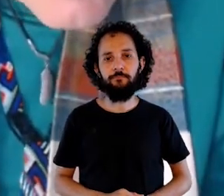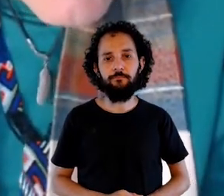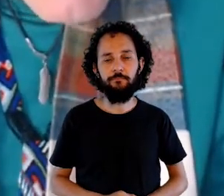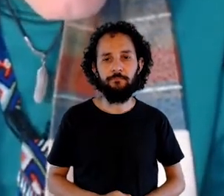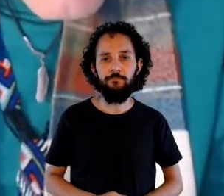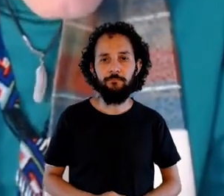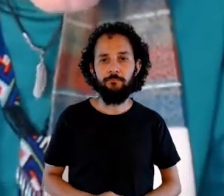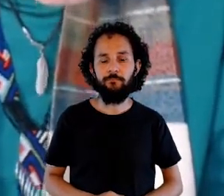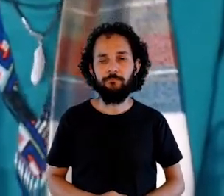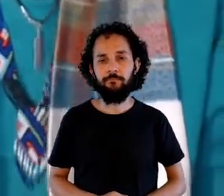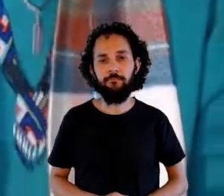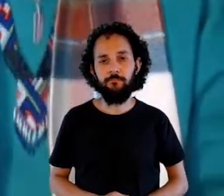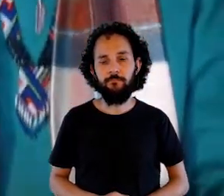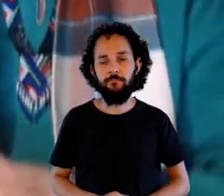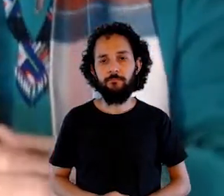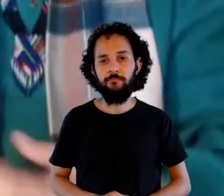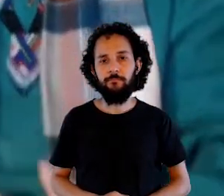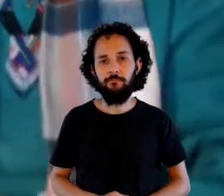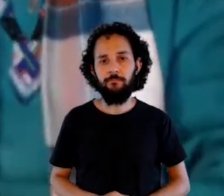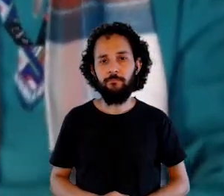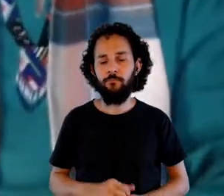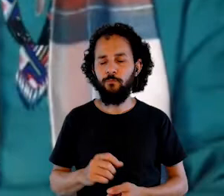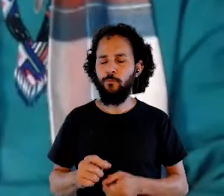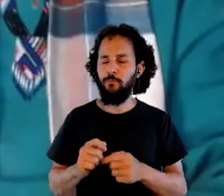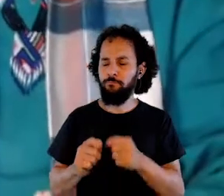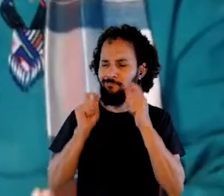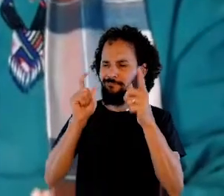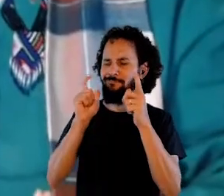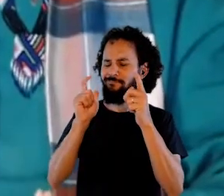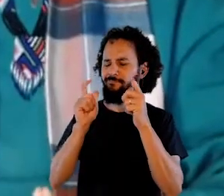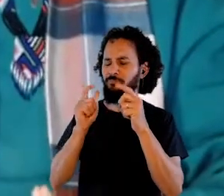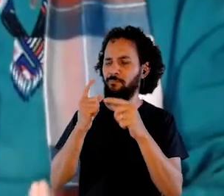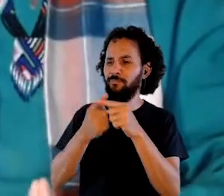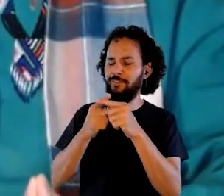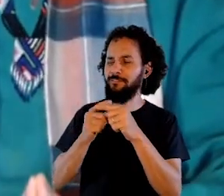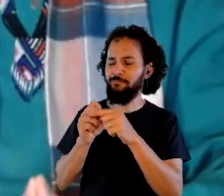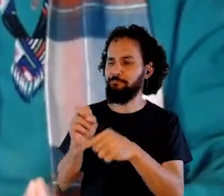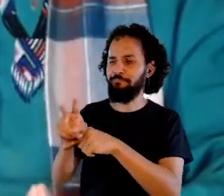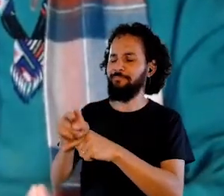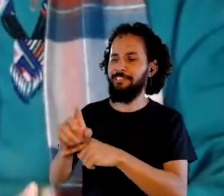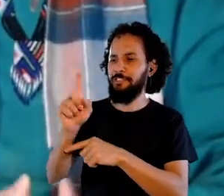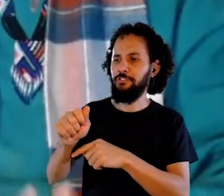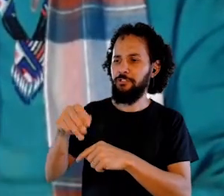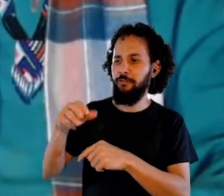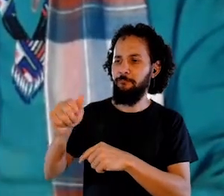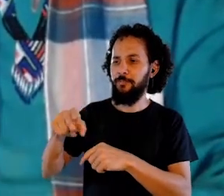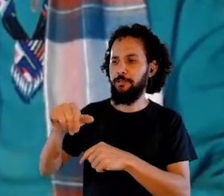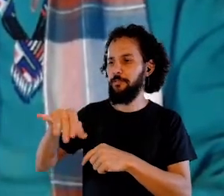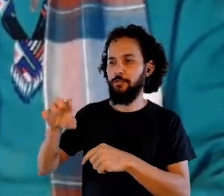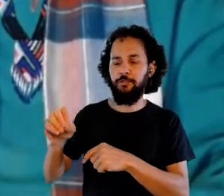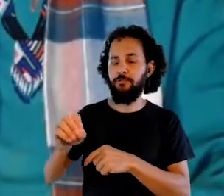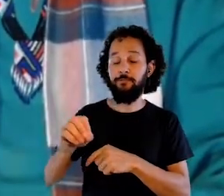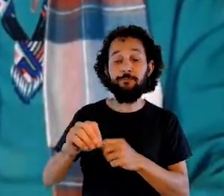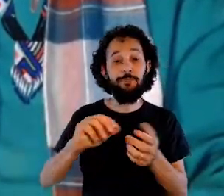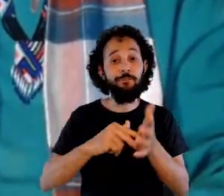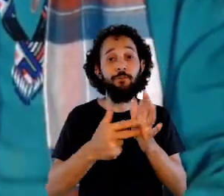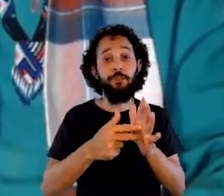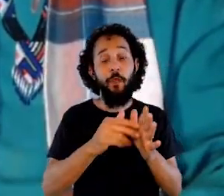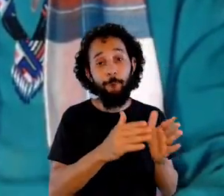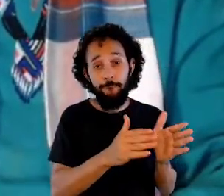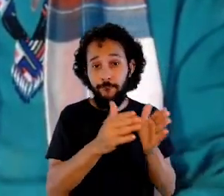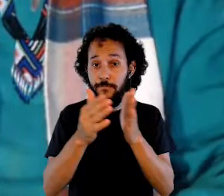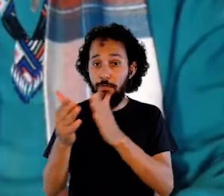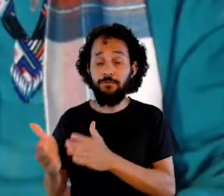O que te chamou a atenção para ir para o xamanismo? Esse é um processo, diria, né? Um processo que